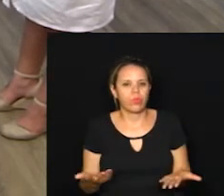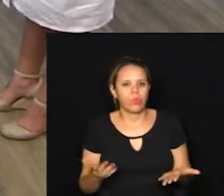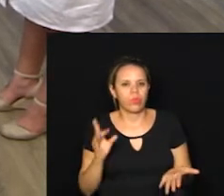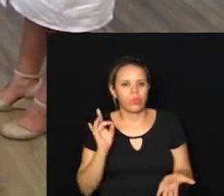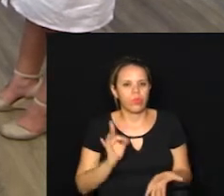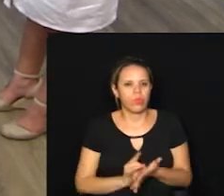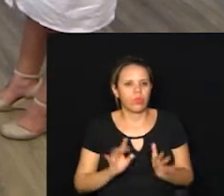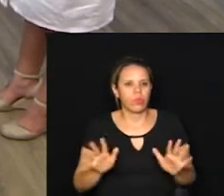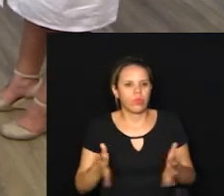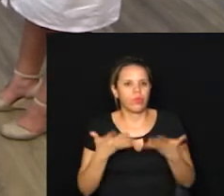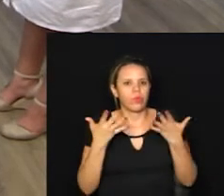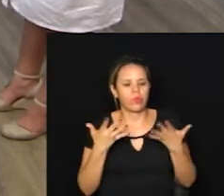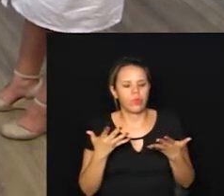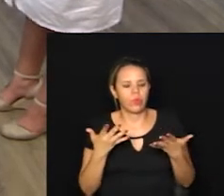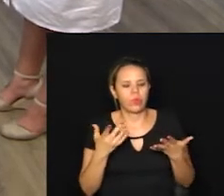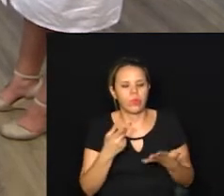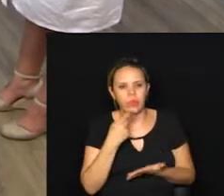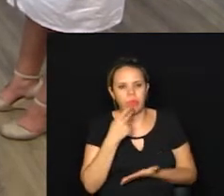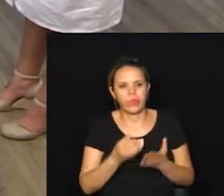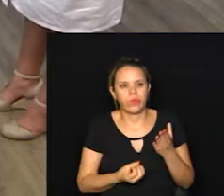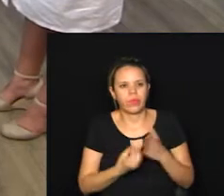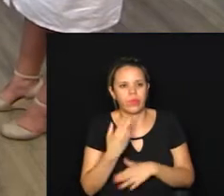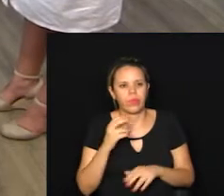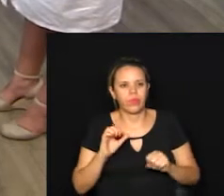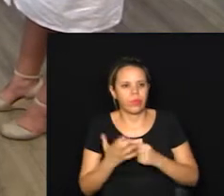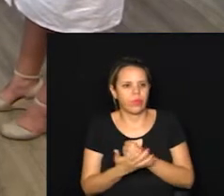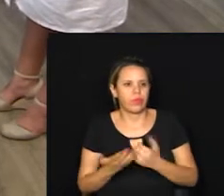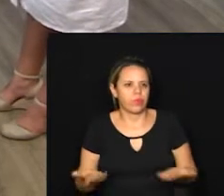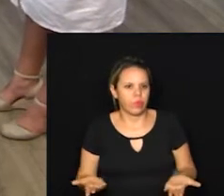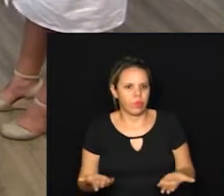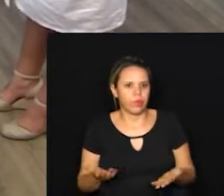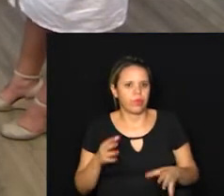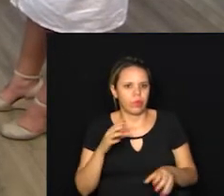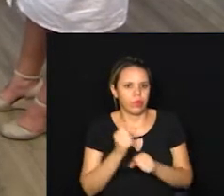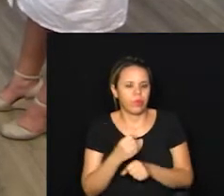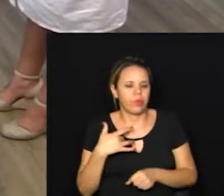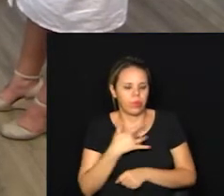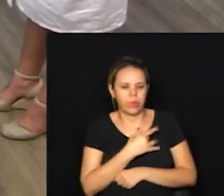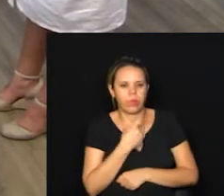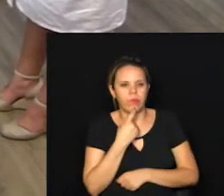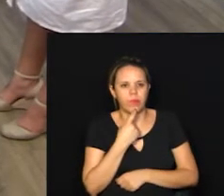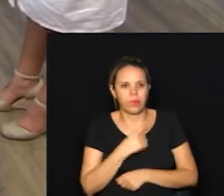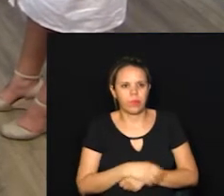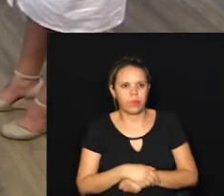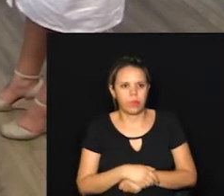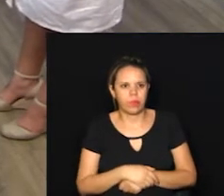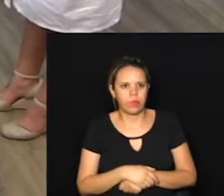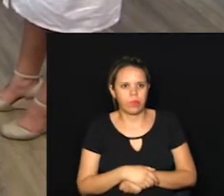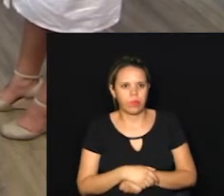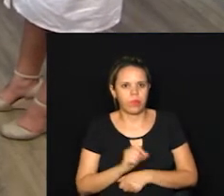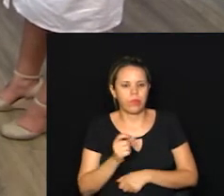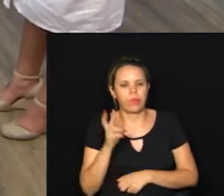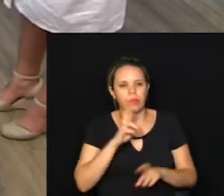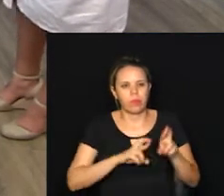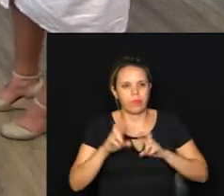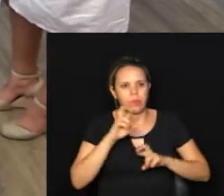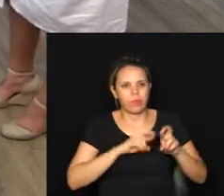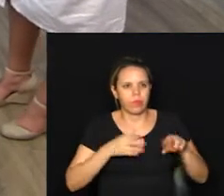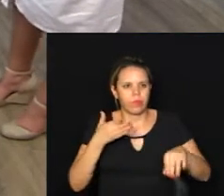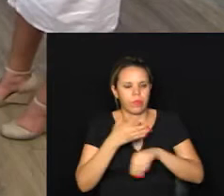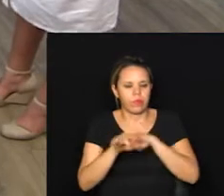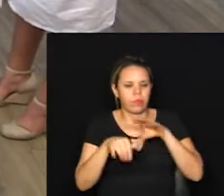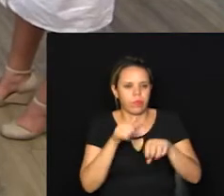real influência, digamos assim, da Covid-19 nas contas da saúde de Campinas. E quem quiser rever, é só acessar